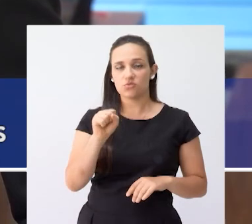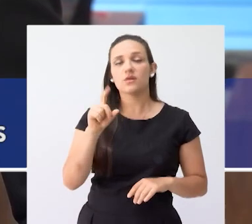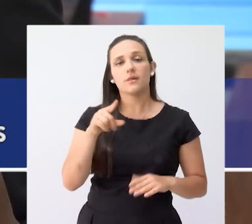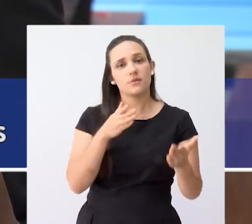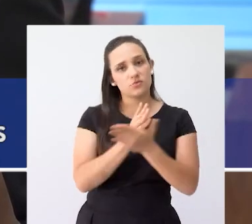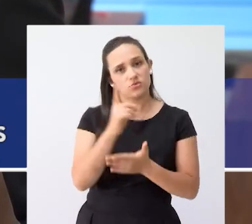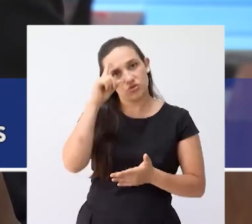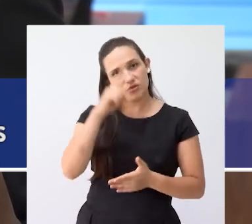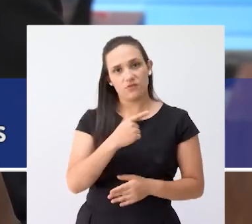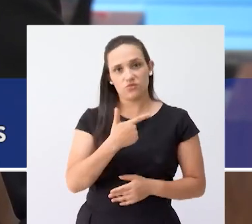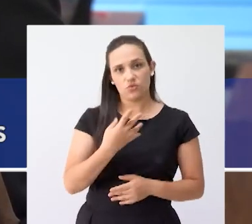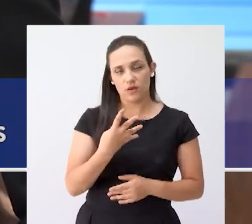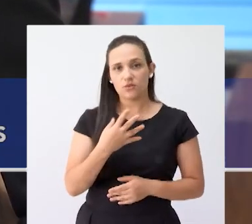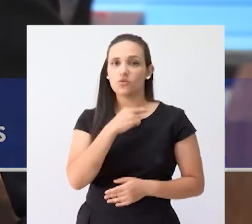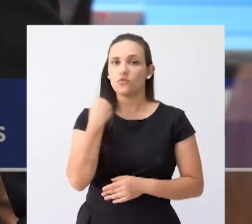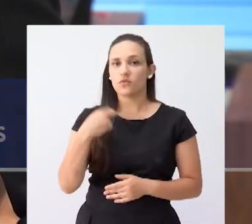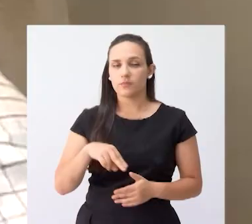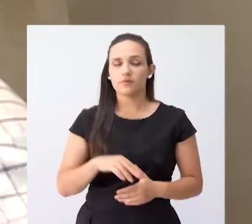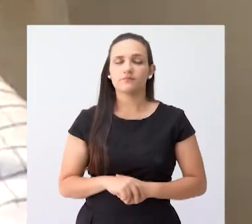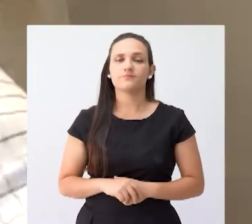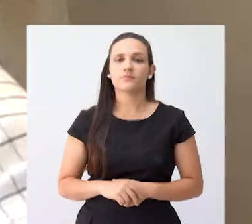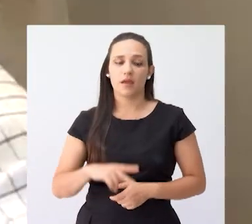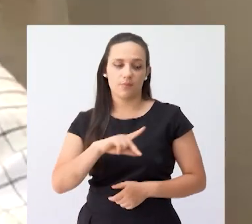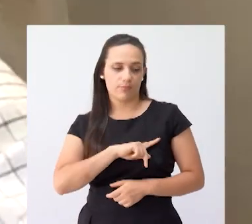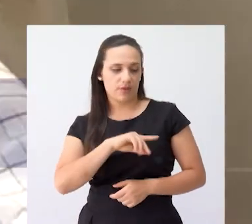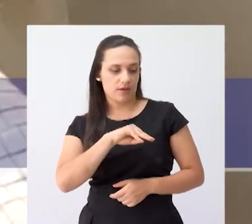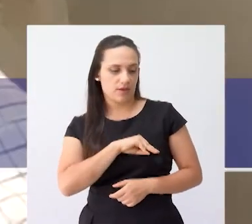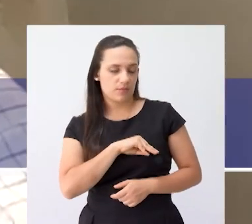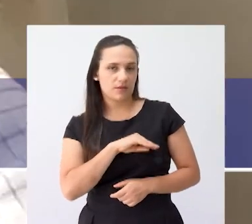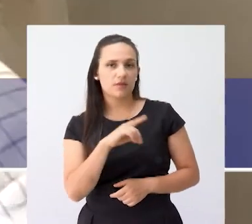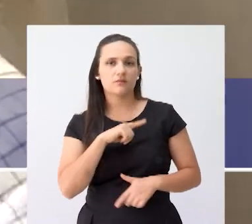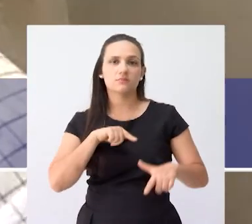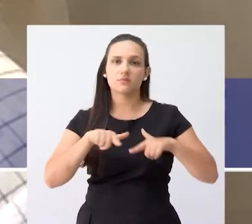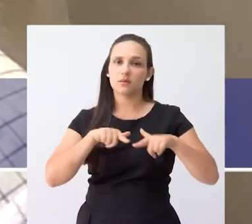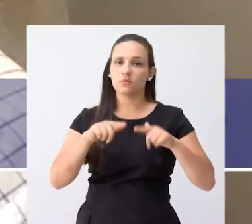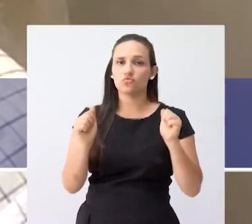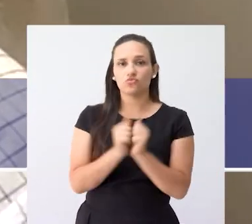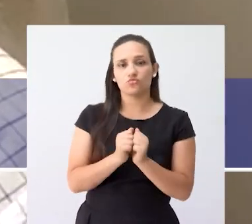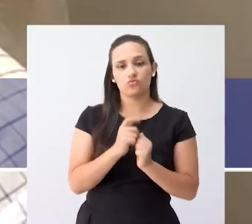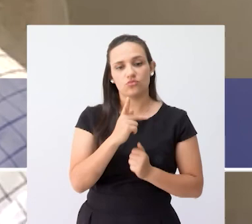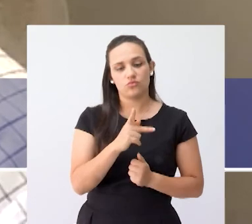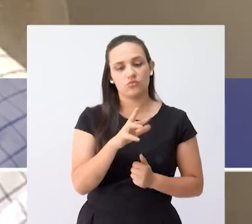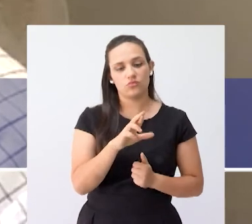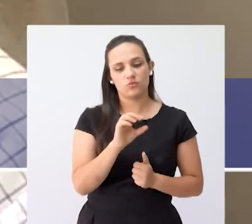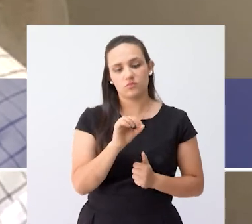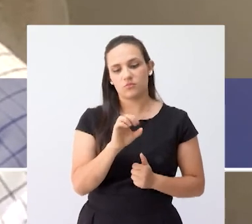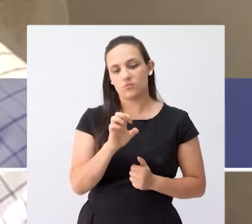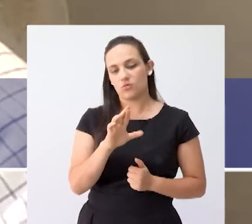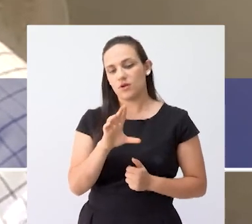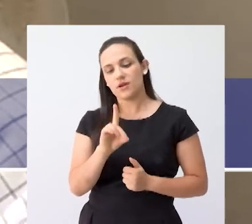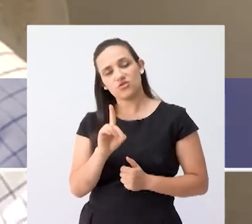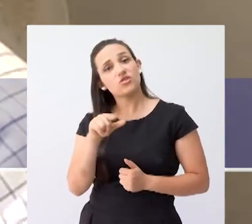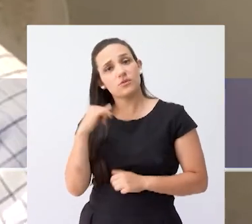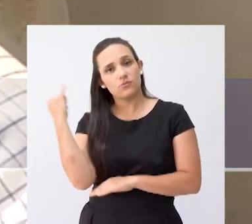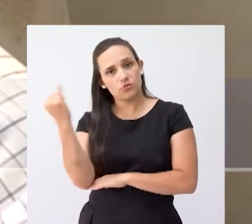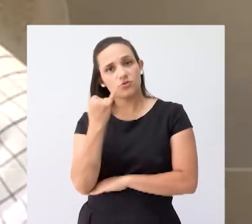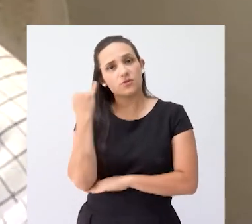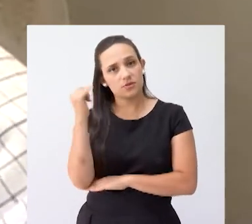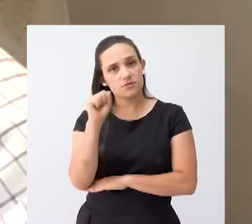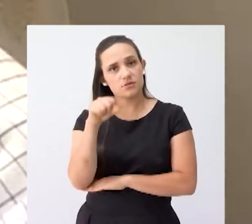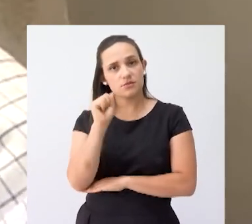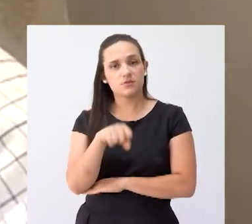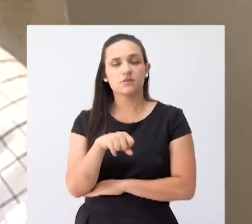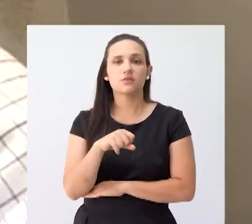na sessão de 24 de novembro. A Polícia Militar, ela faz um trabalho através do PROED muito